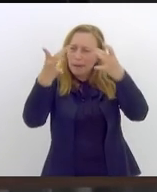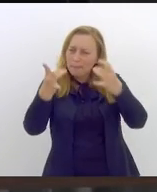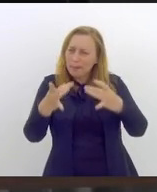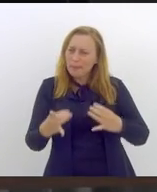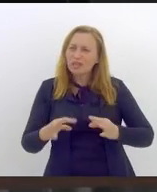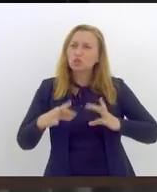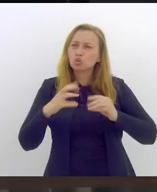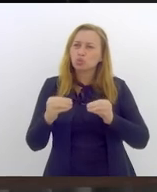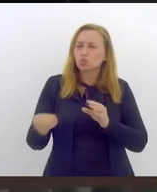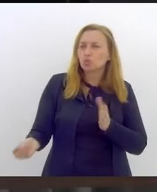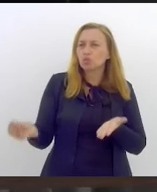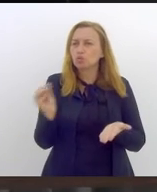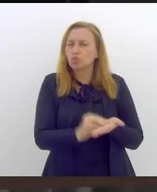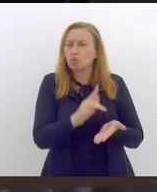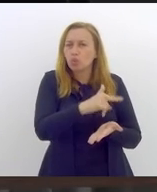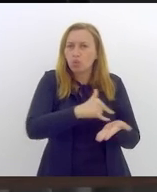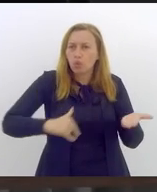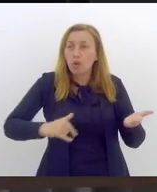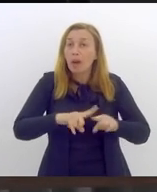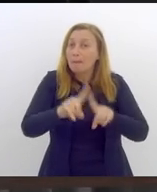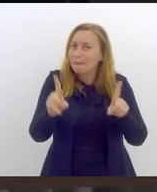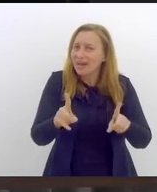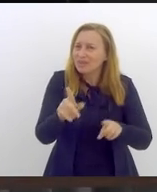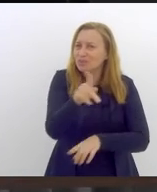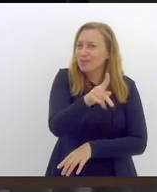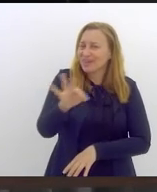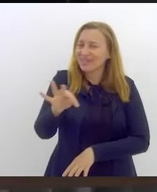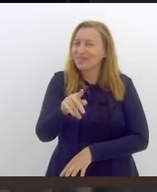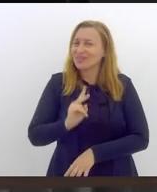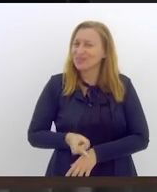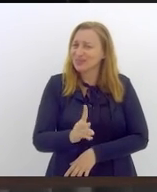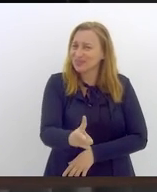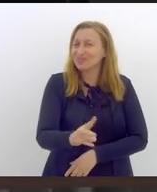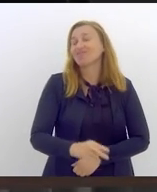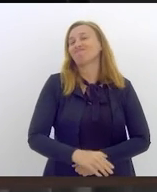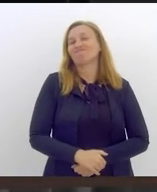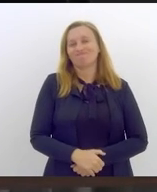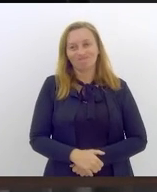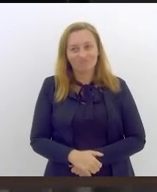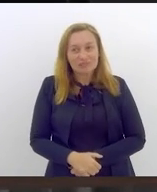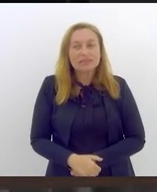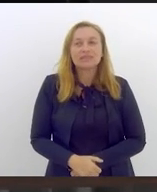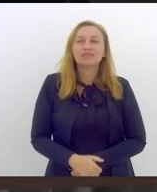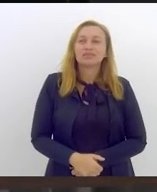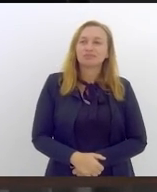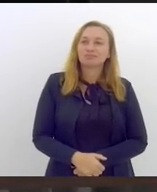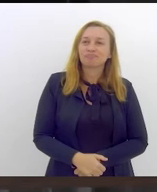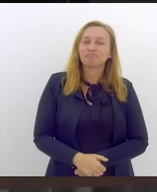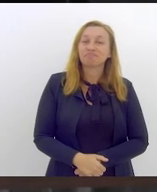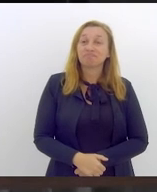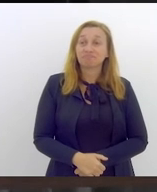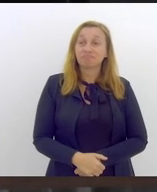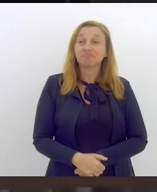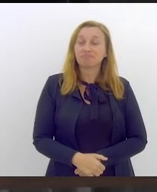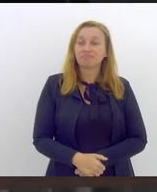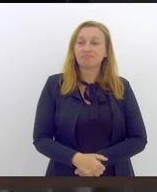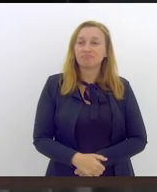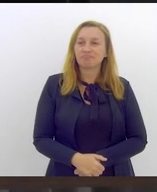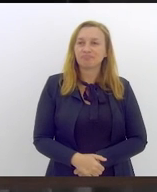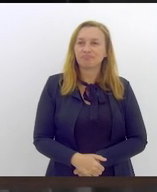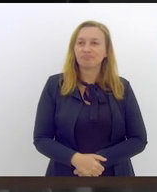documento mas o PT continua e eles pedem